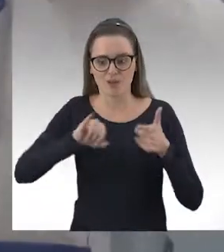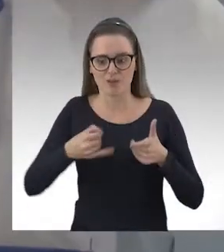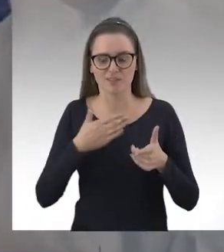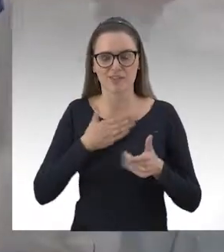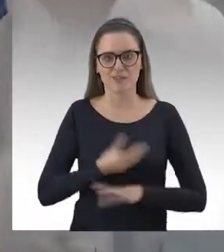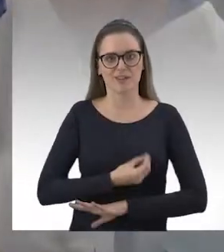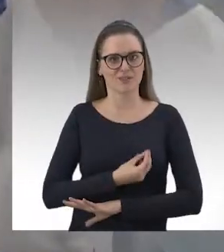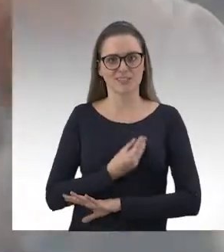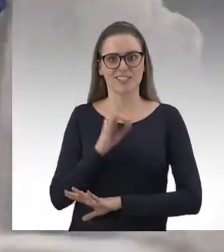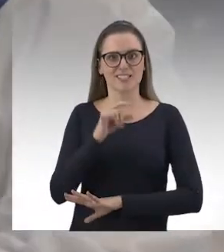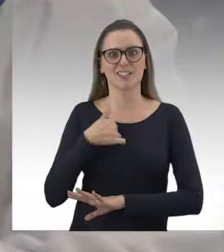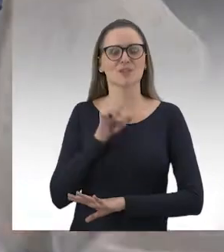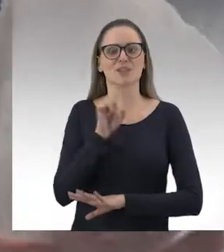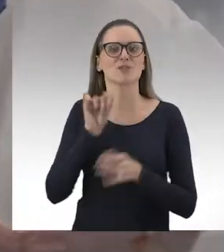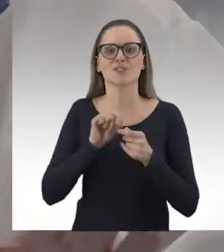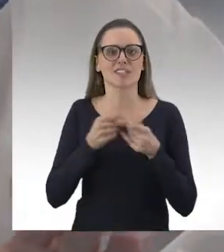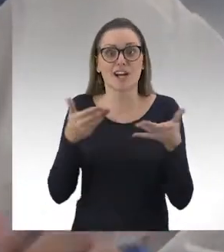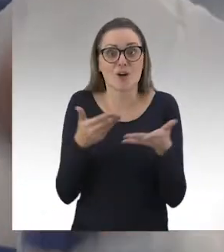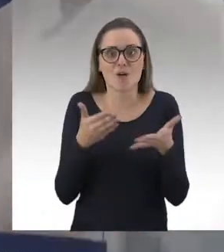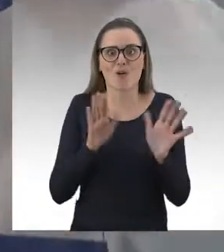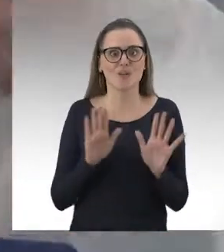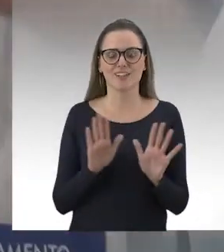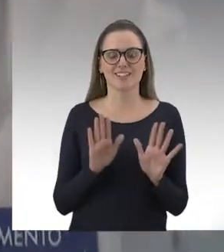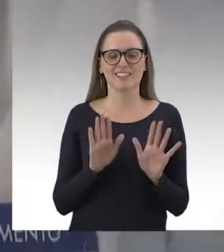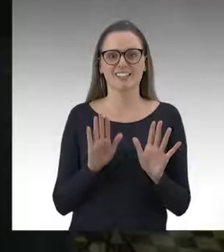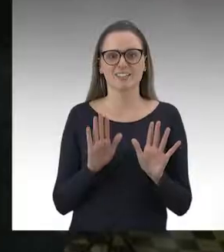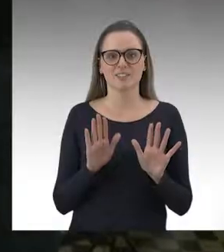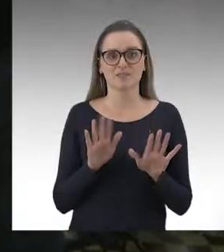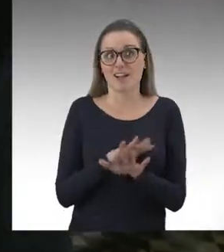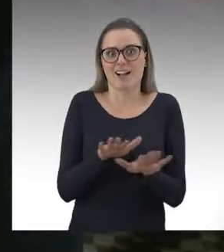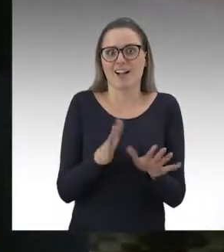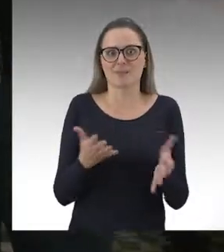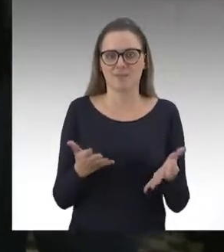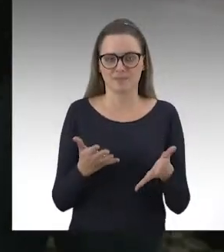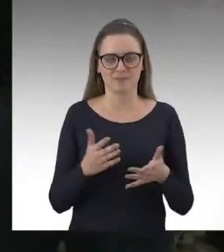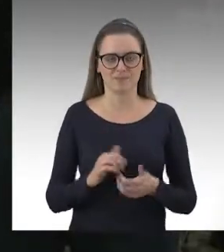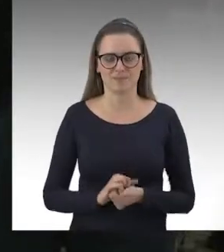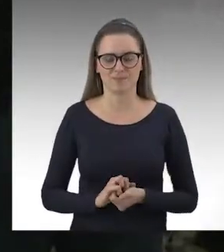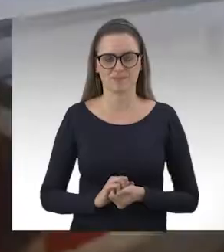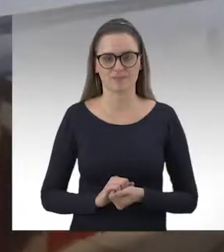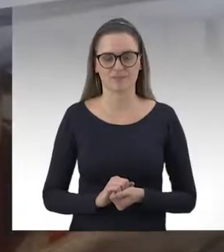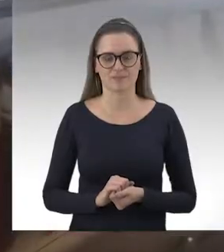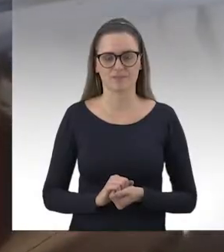não fizer a coisa certa agora, eu... E vai.